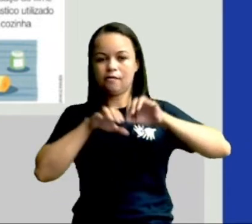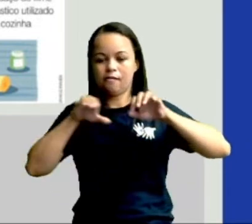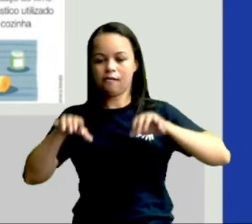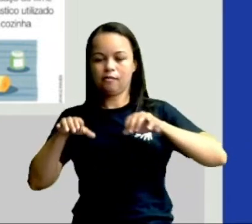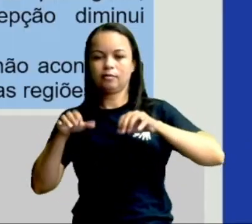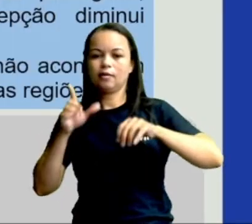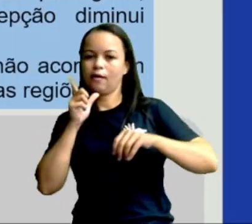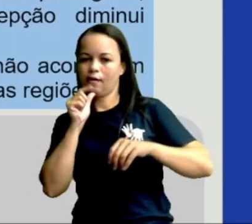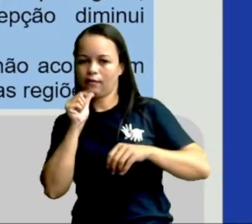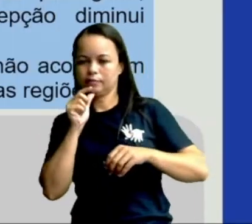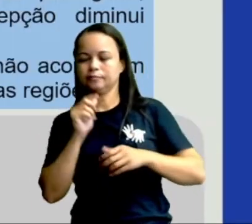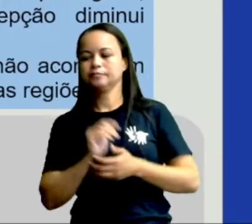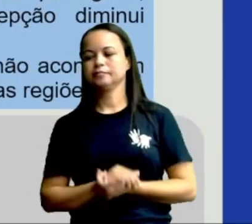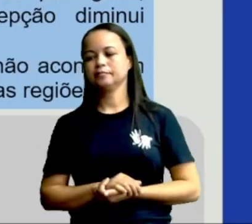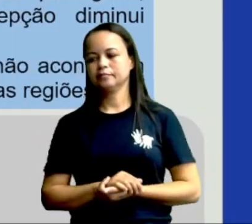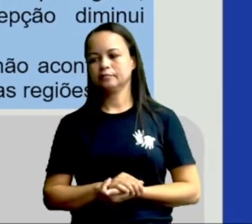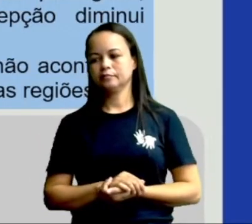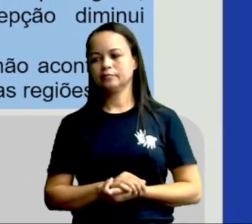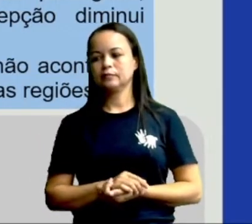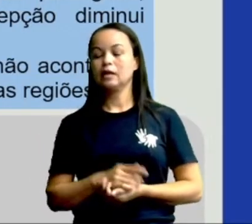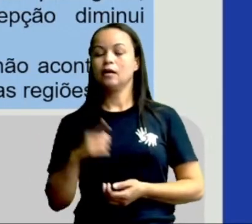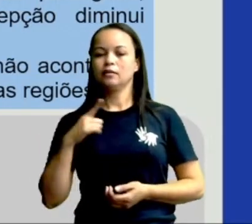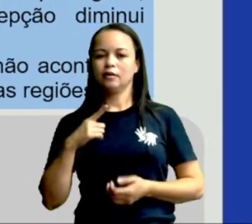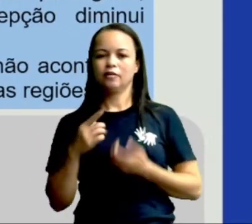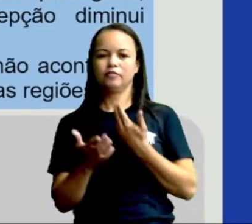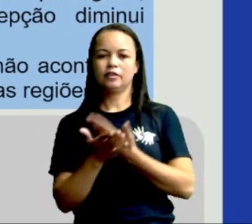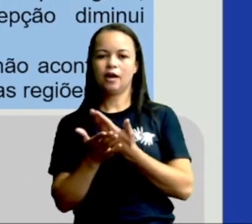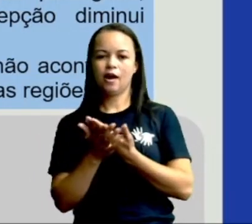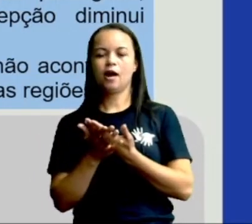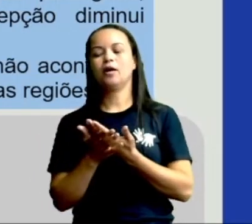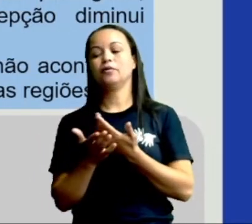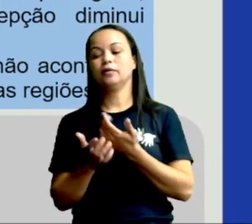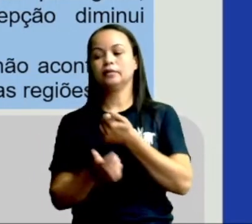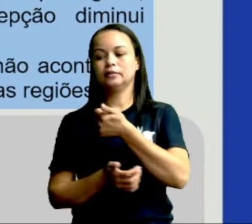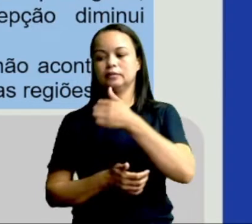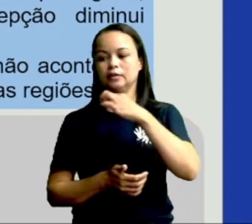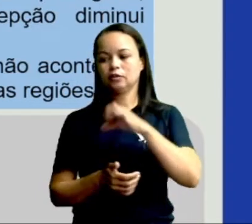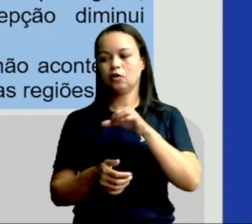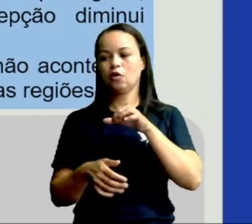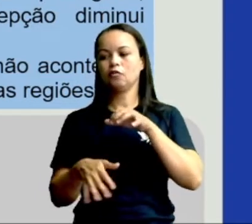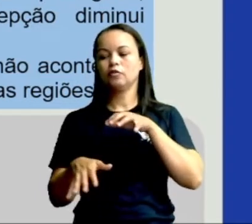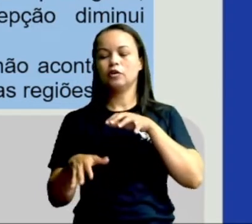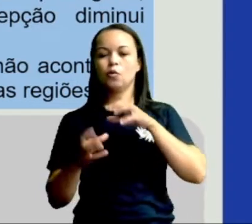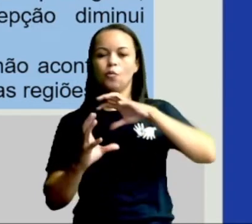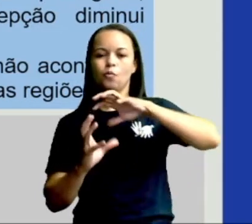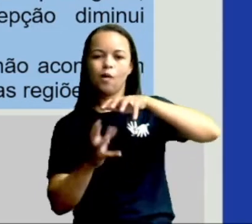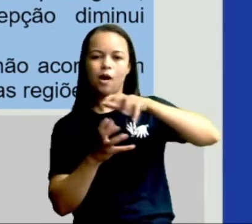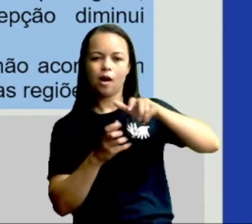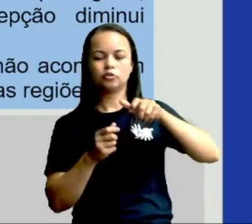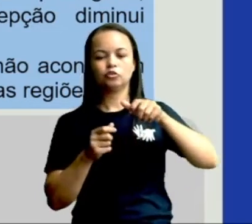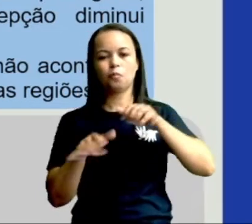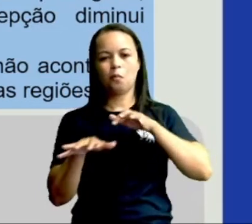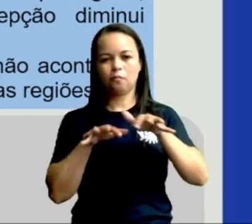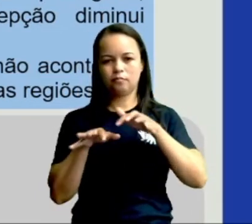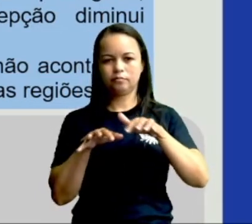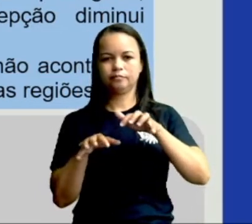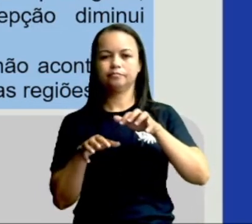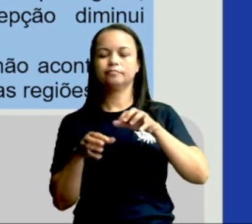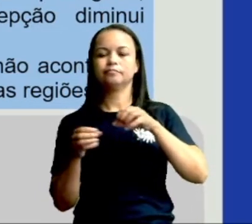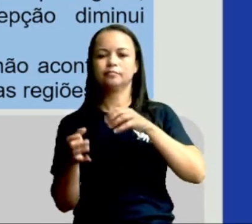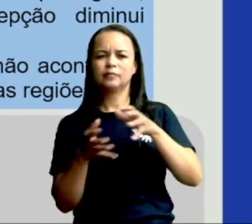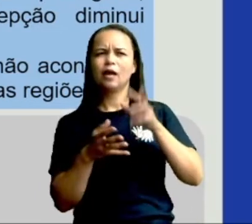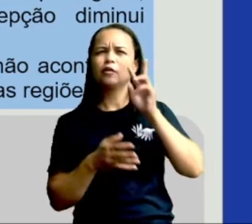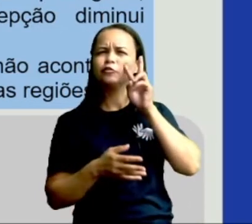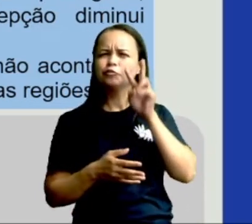água. Tivemos na aula 19 os astros e os movimentos da Terra. Então, nós vimos o que